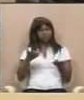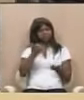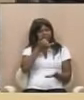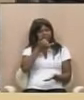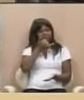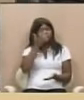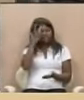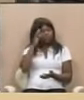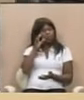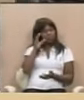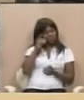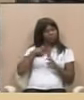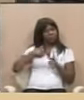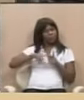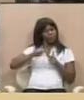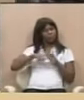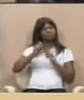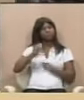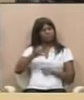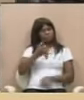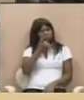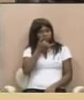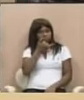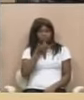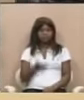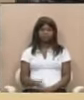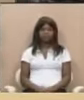infelizmente, Padre Sérgio, não deve ter o apoio do poder público.